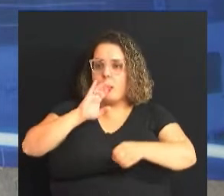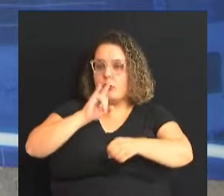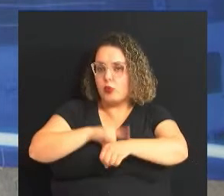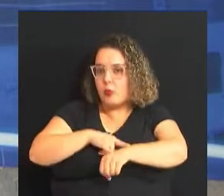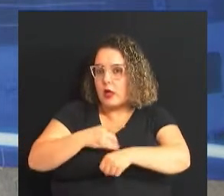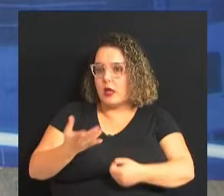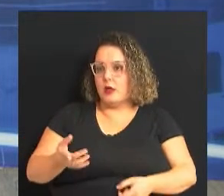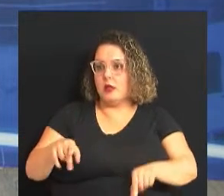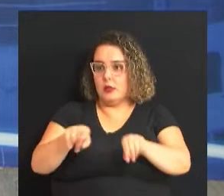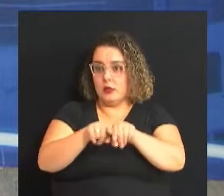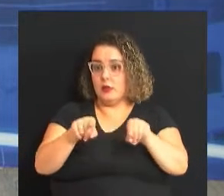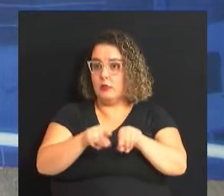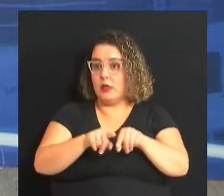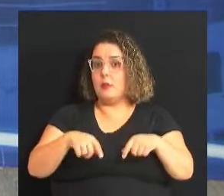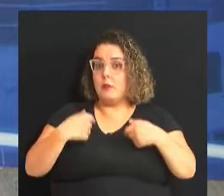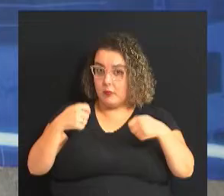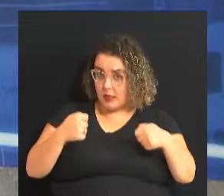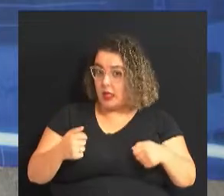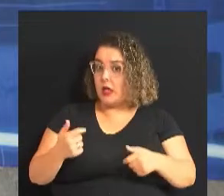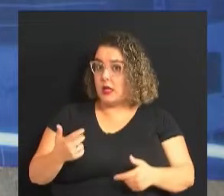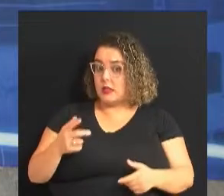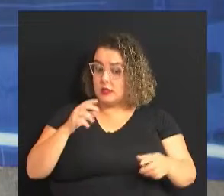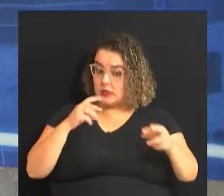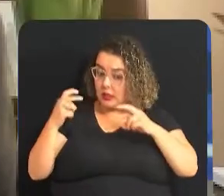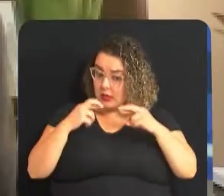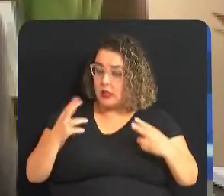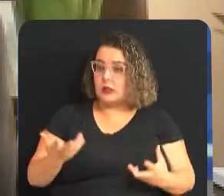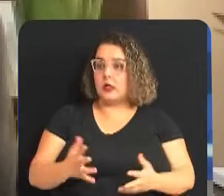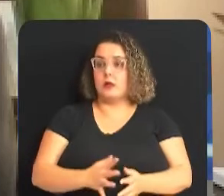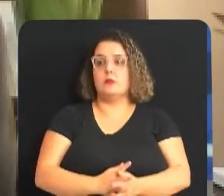Também é sinal de que tem alguma coisa errada?